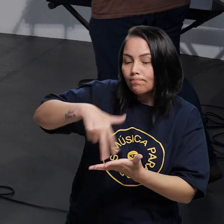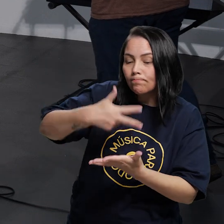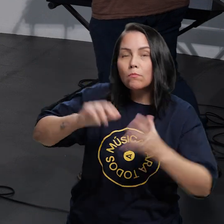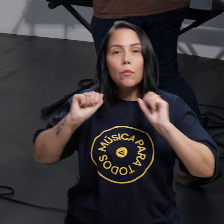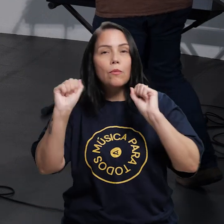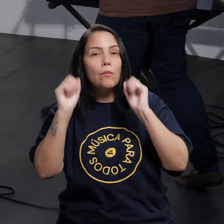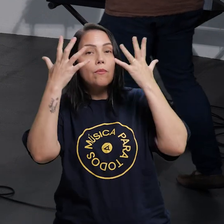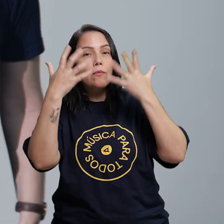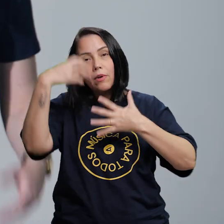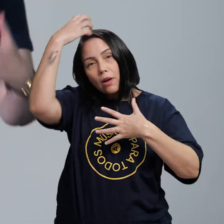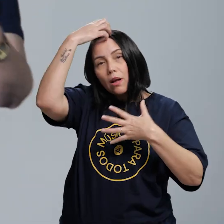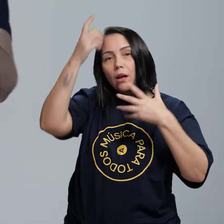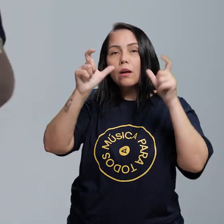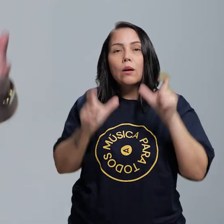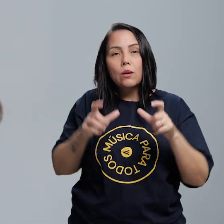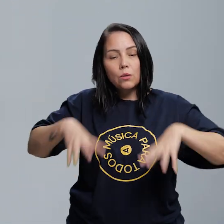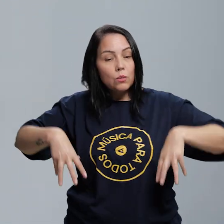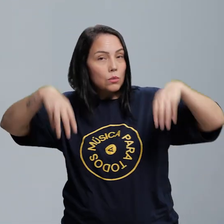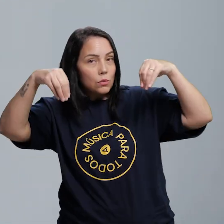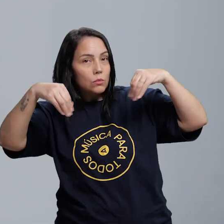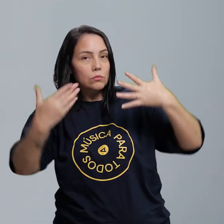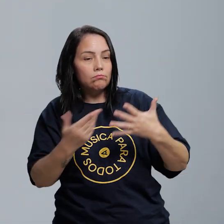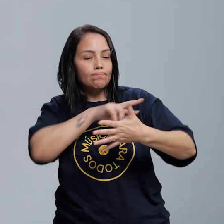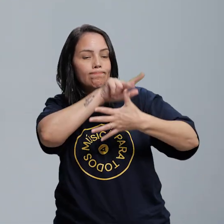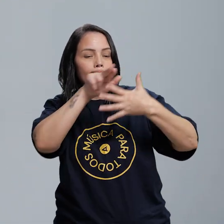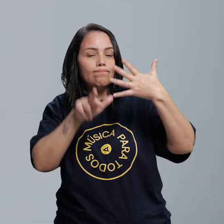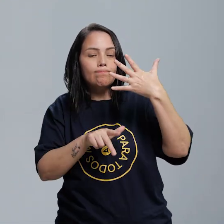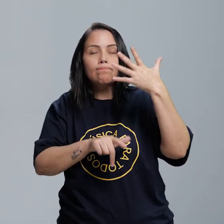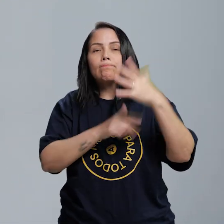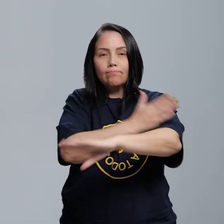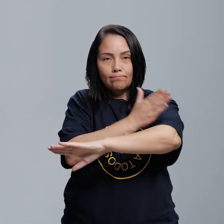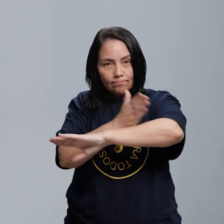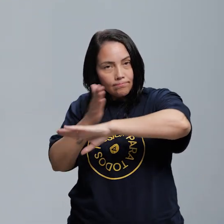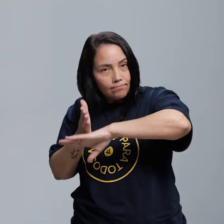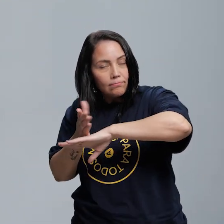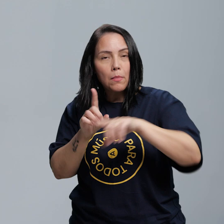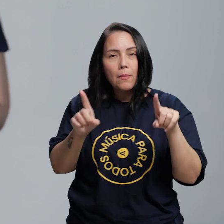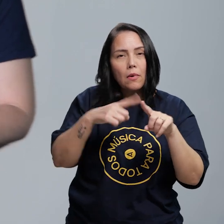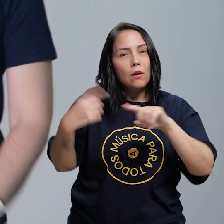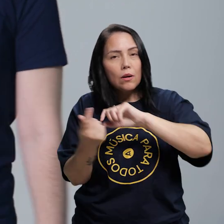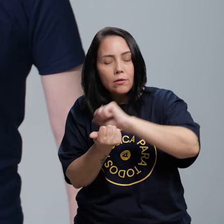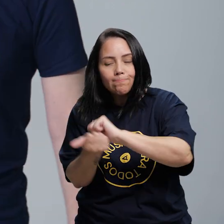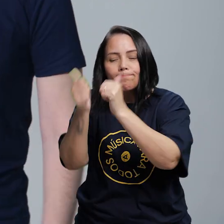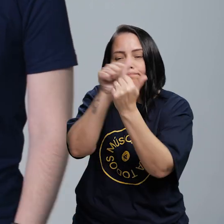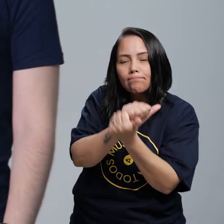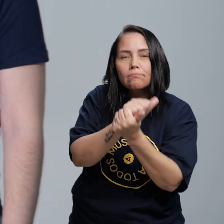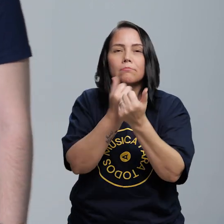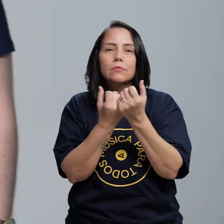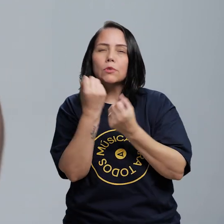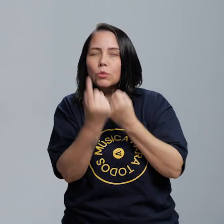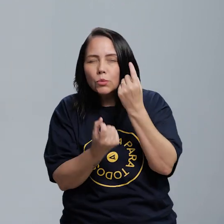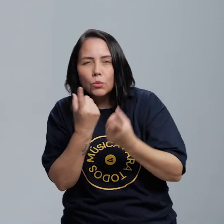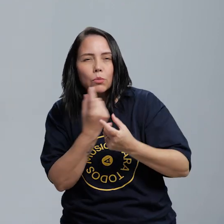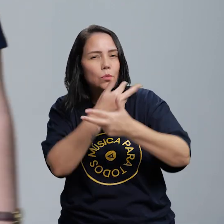lá nas cortes. Então a gente tem um repertório bastante grande desse período. Mas a gente vai adaptando algumas coisas também para o